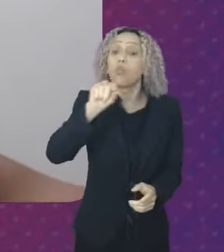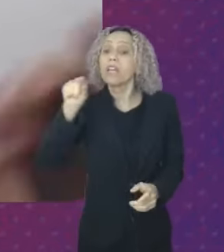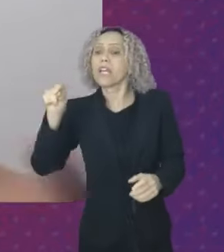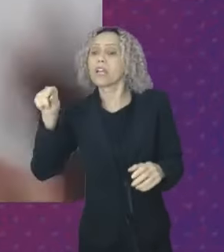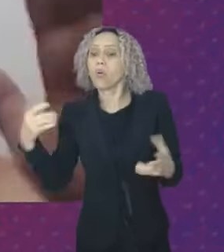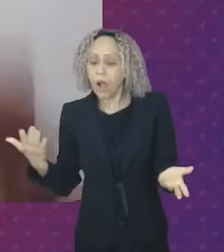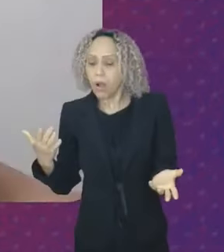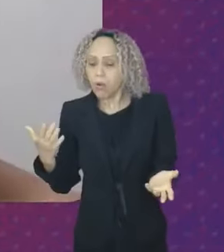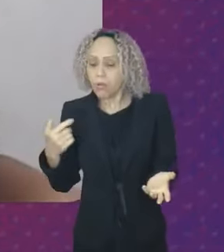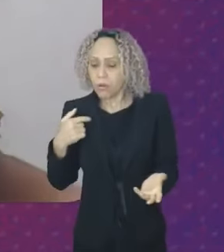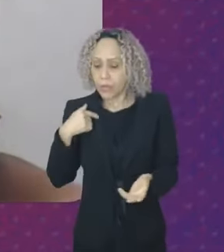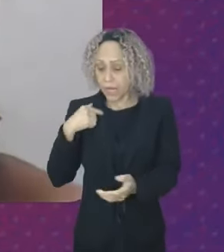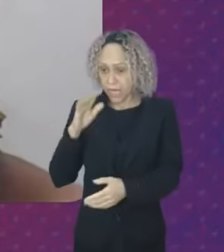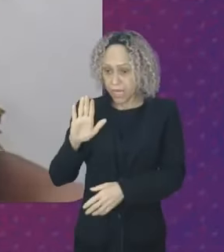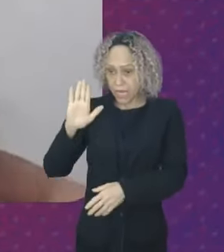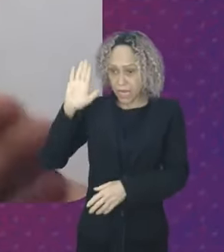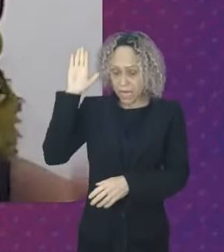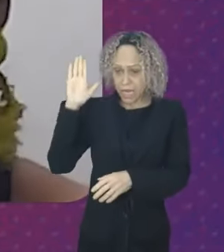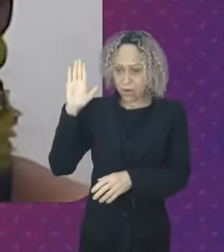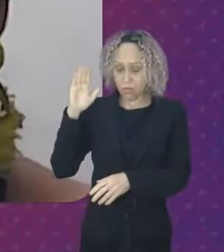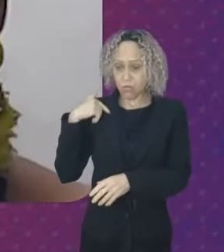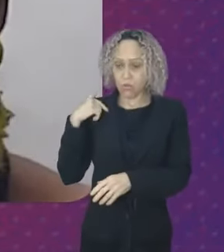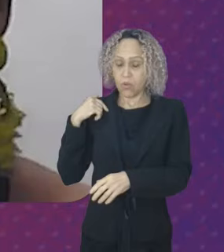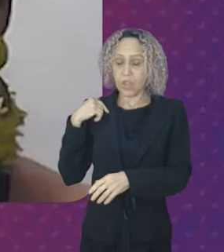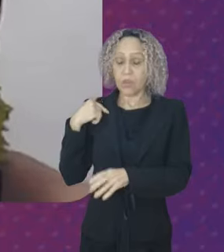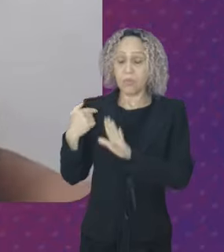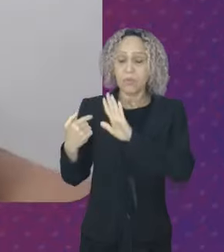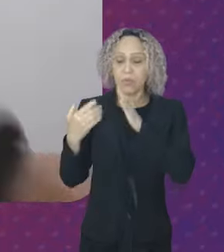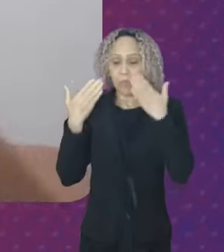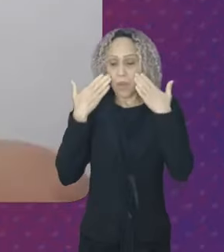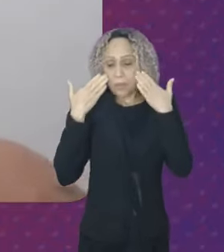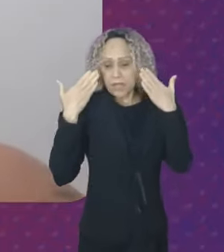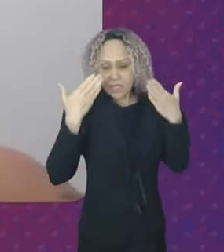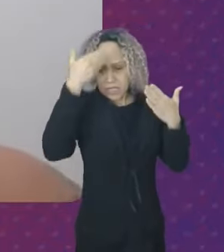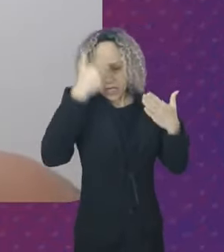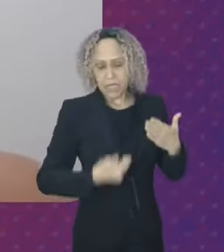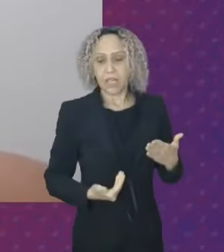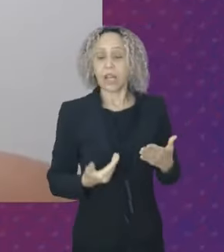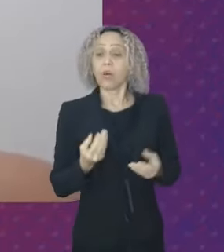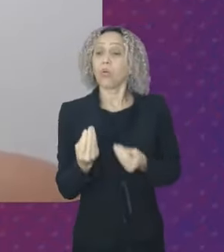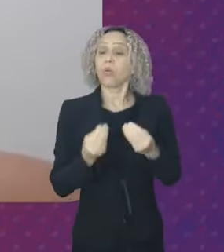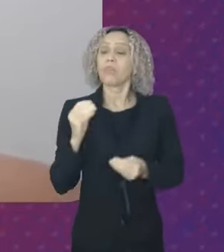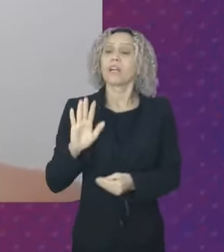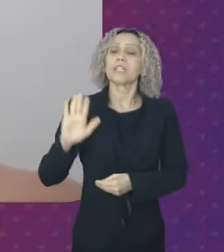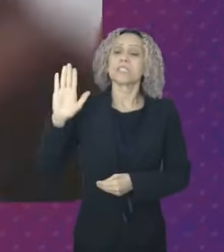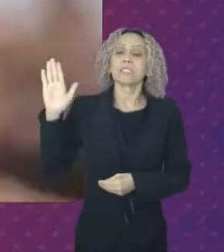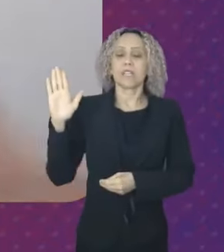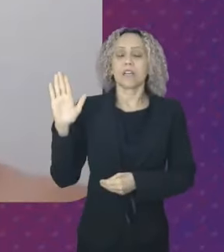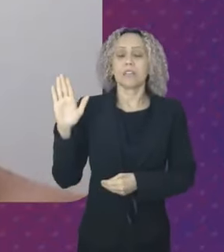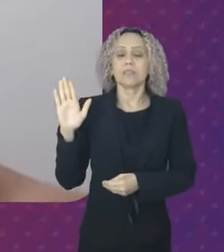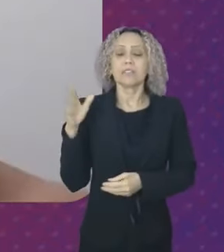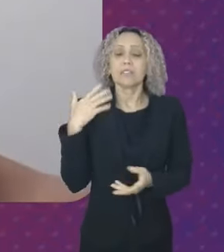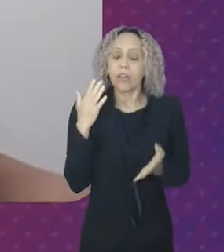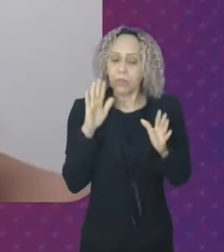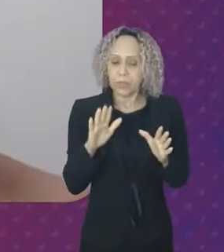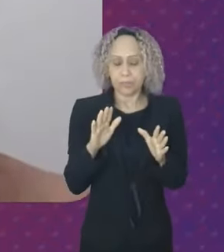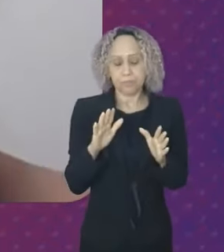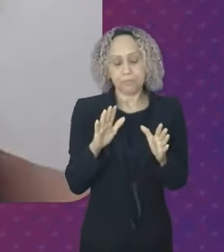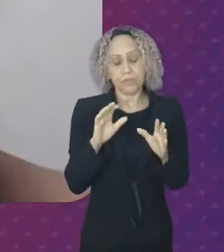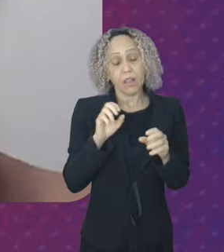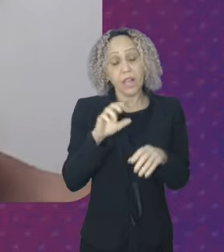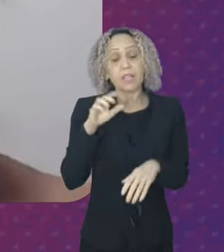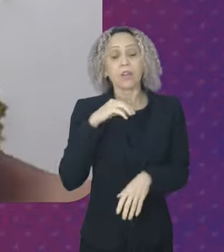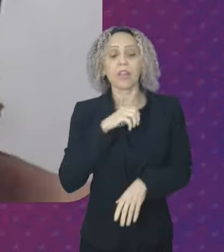trabalham. Então, a gente precisa identificar primeiro qual é o perfil do eleitorado para que a gente possa comunicar para ele aquilo que